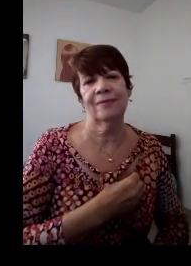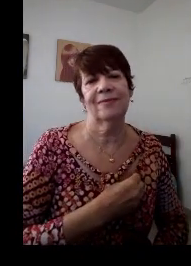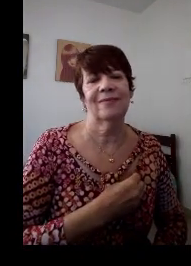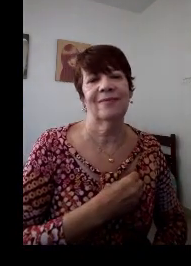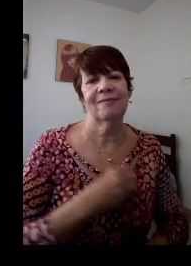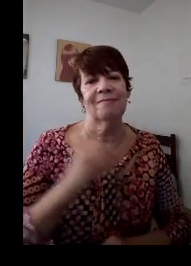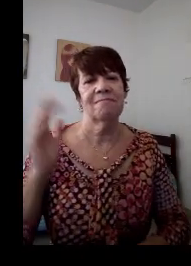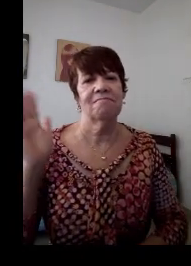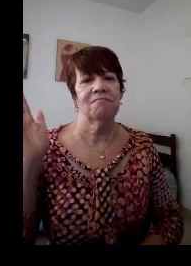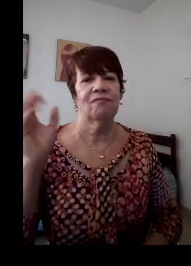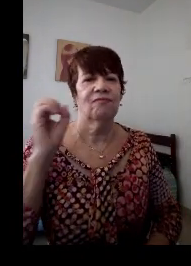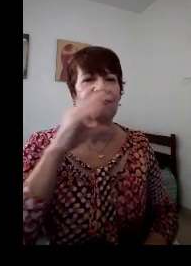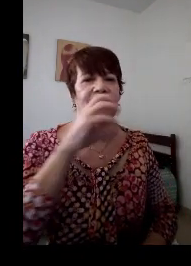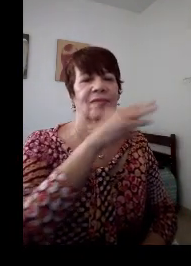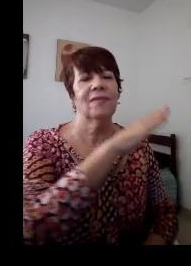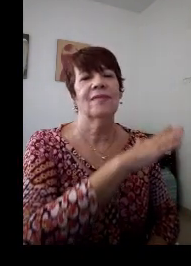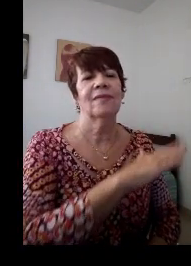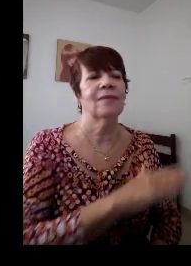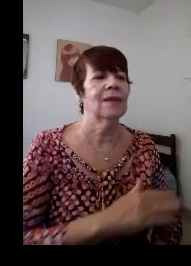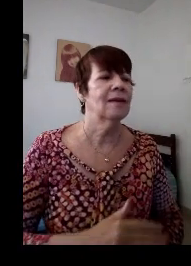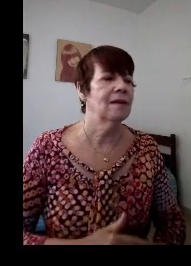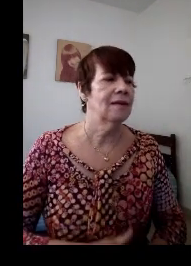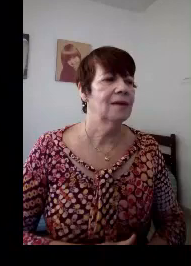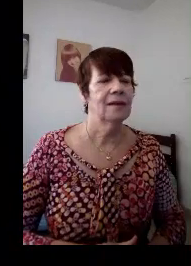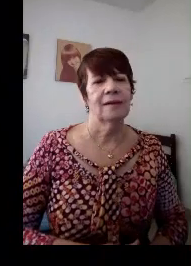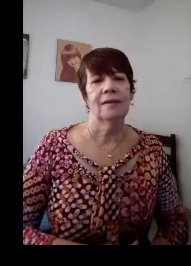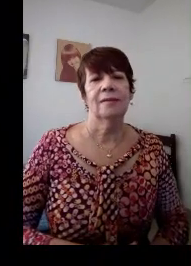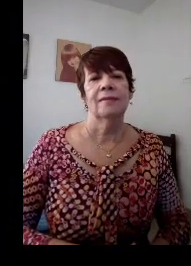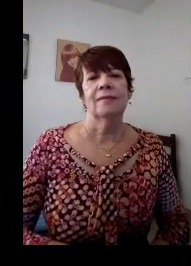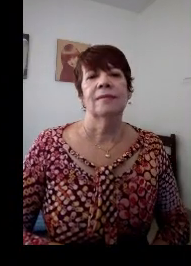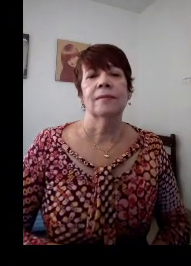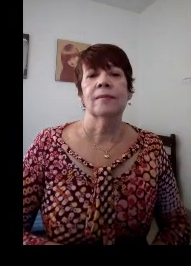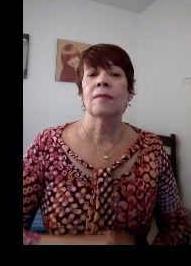é verdade? E saiu. Veja bem,